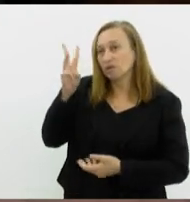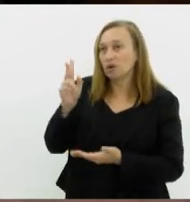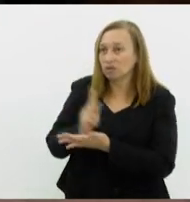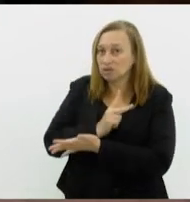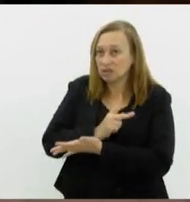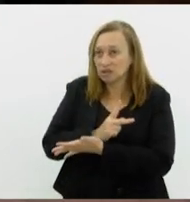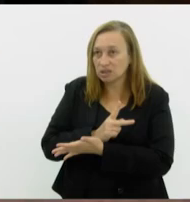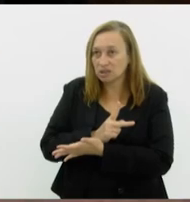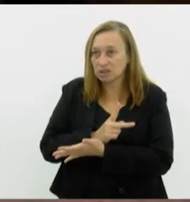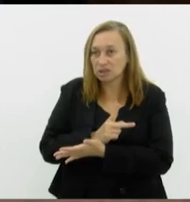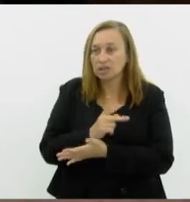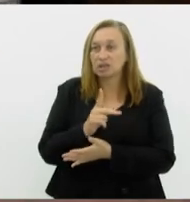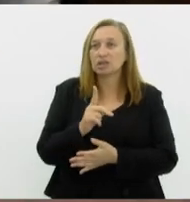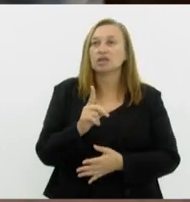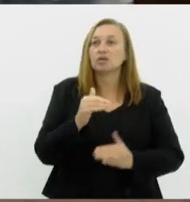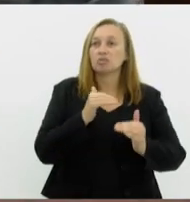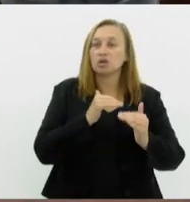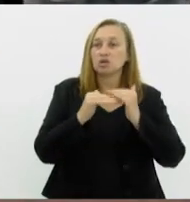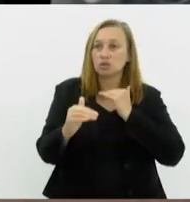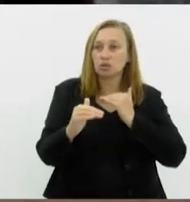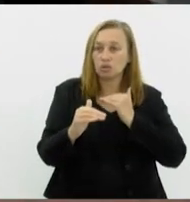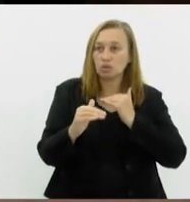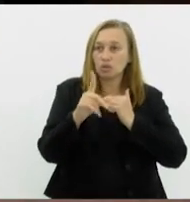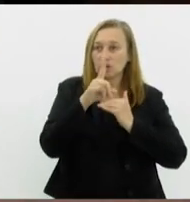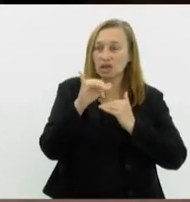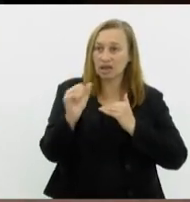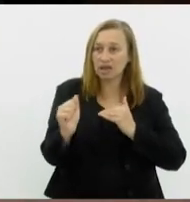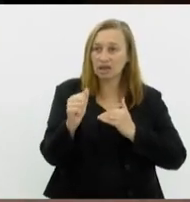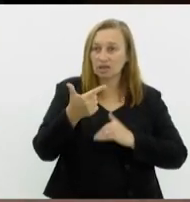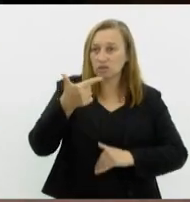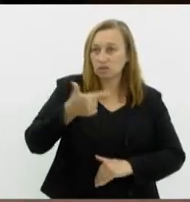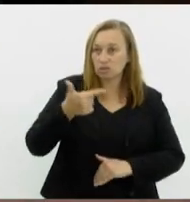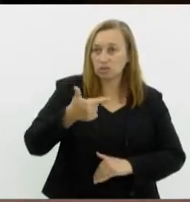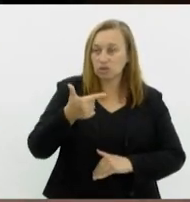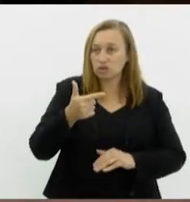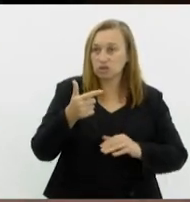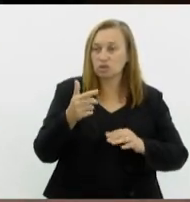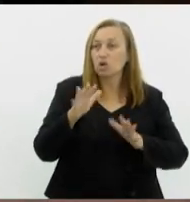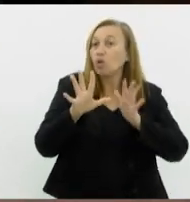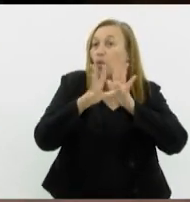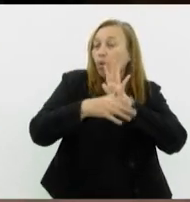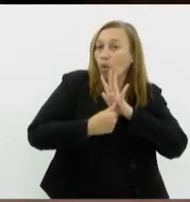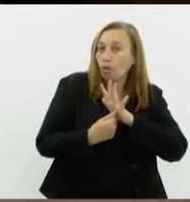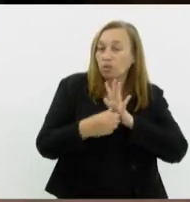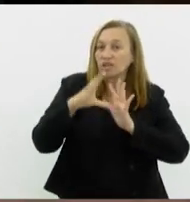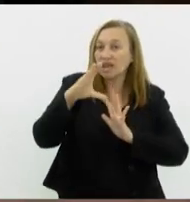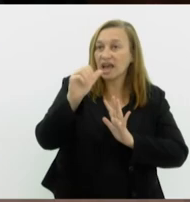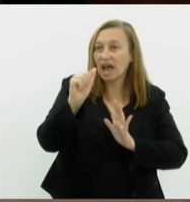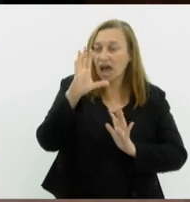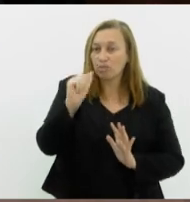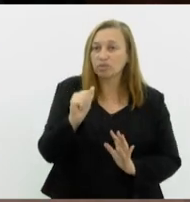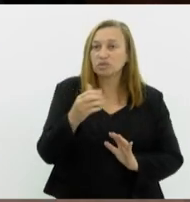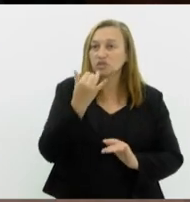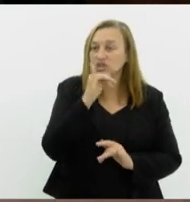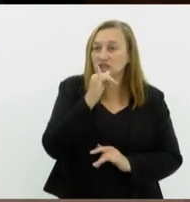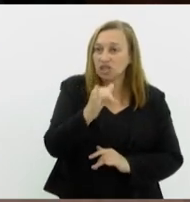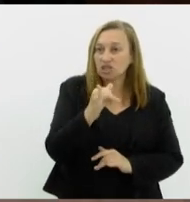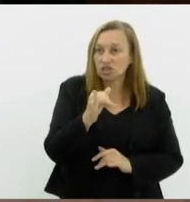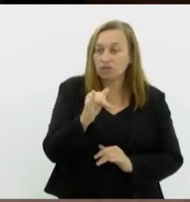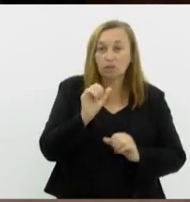na linha 2 do metrô do Rio de Janeiro, por furto de cabos de energia. O metrô ficou com a linha 2